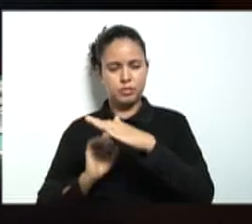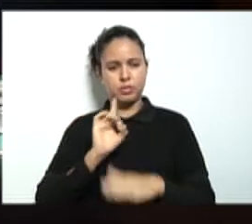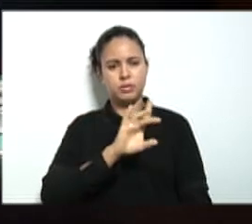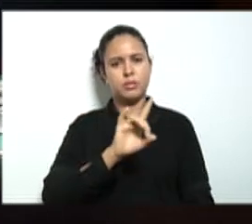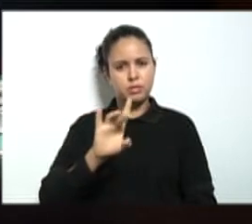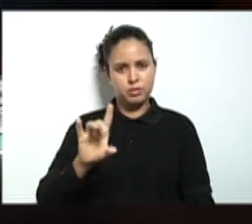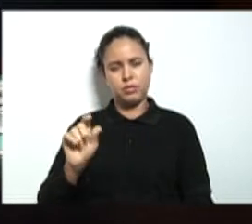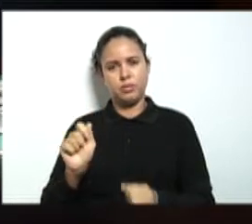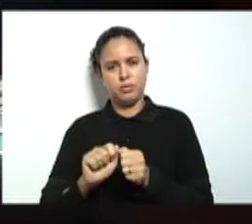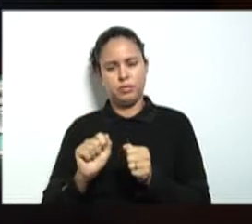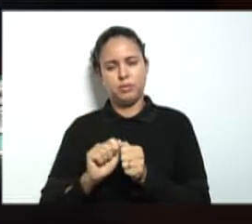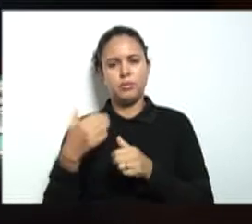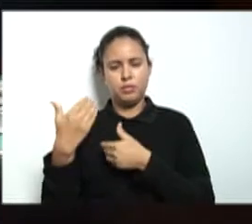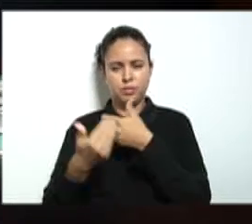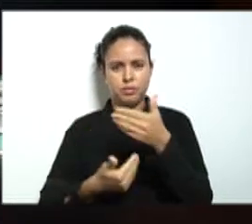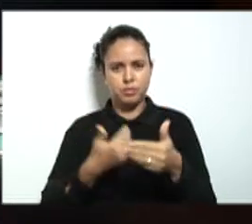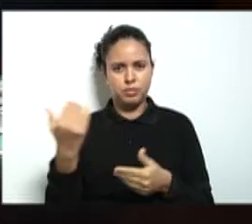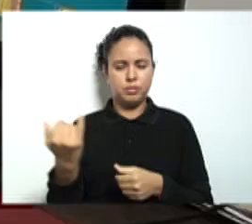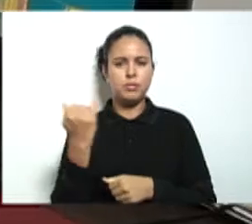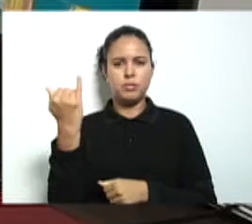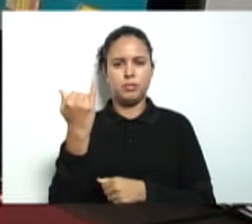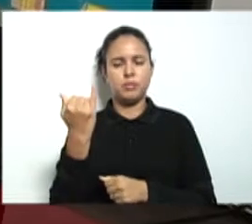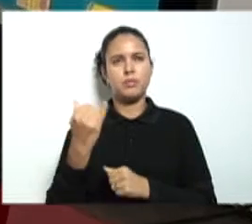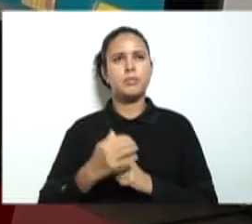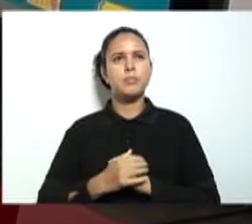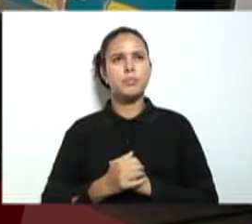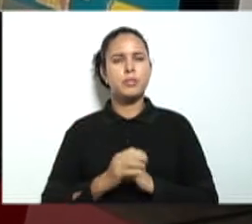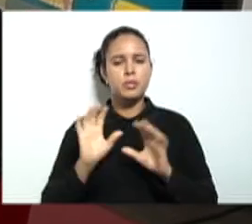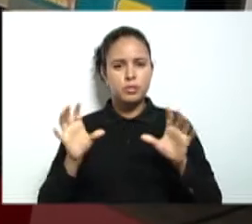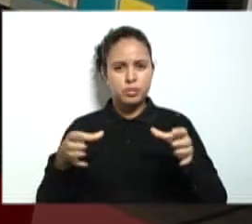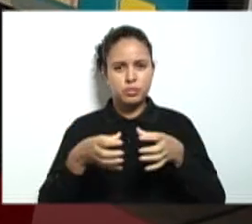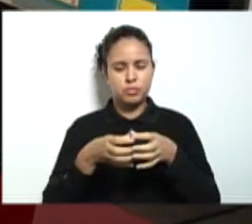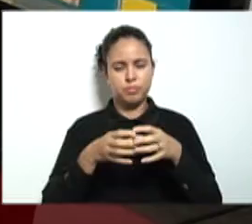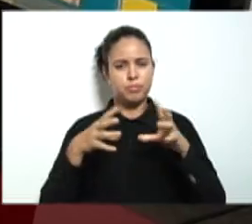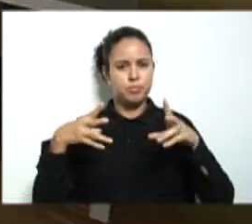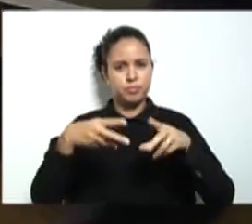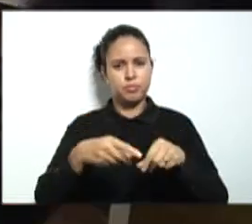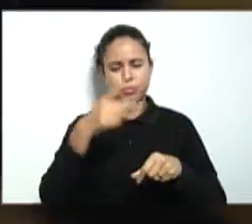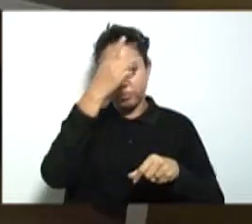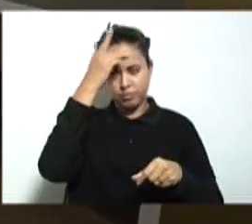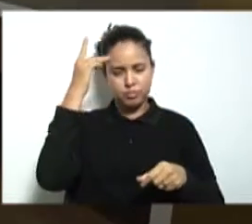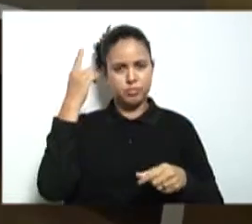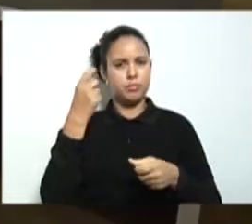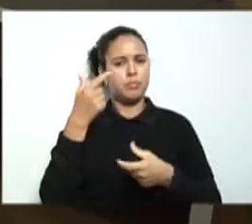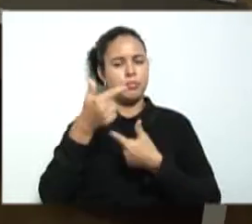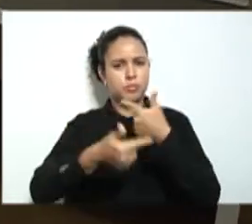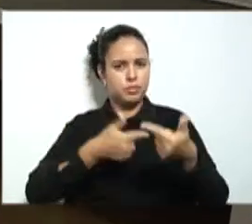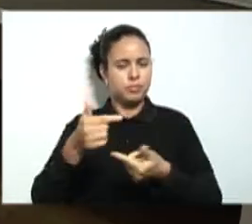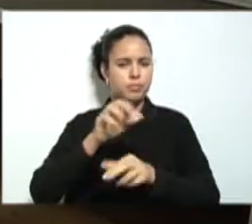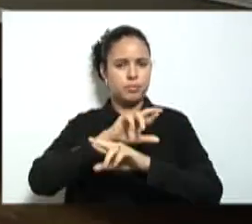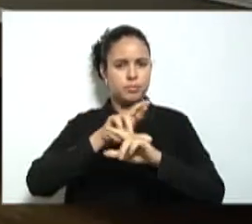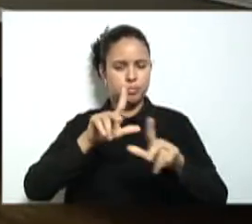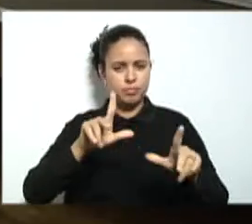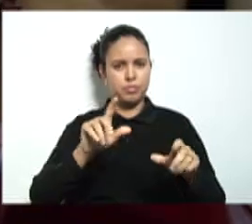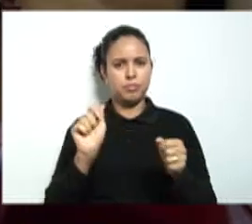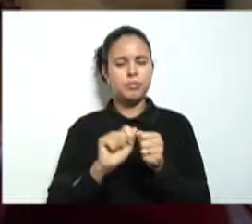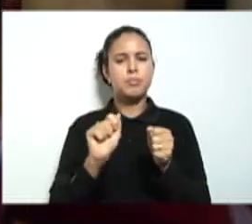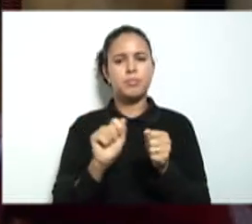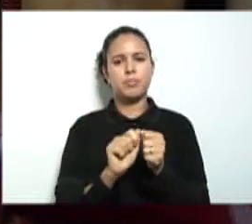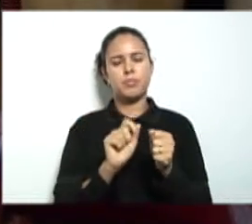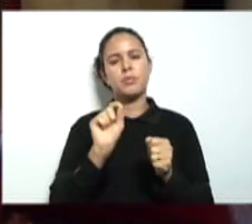processo imprescindível aqui para o nosso resultado final. Juntar todas essas pessoas com forças de trabalho diferentes na produção de